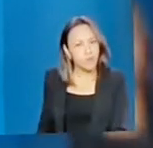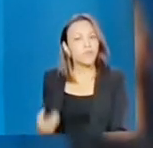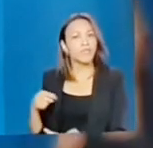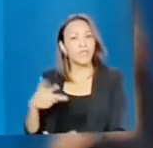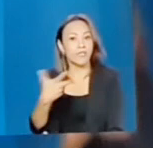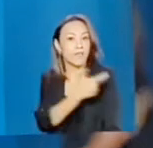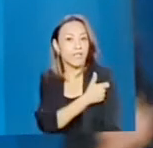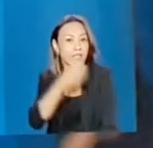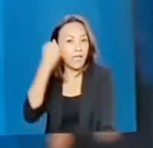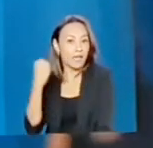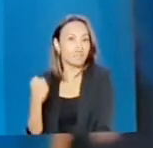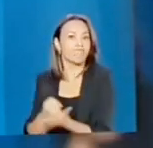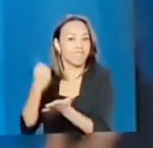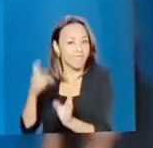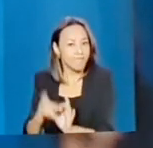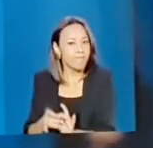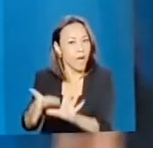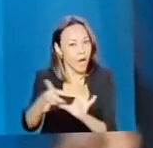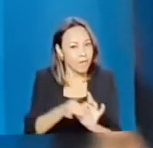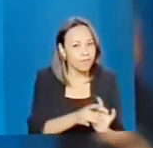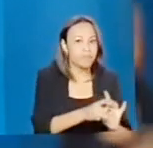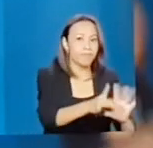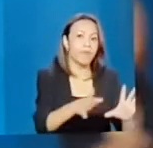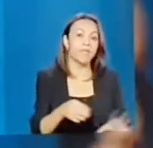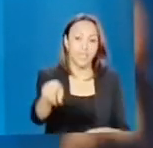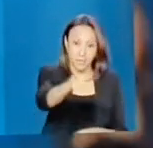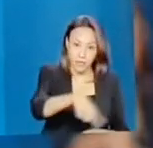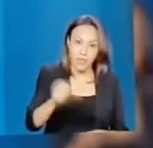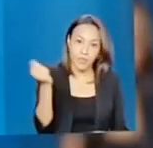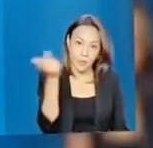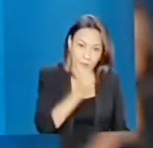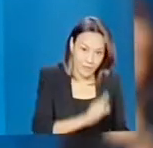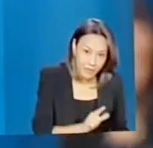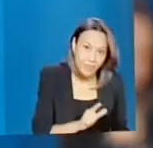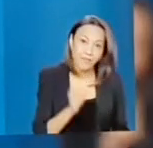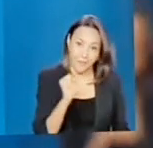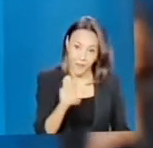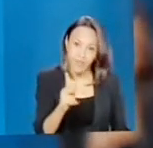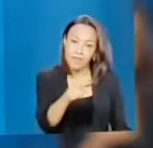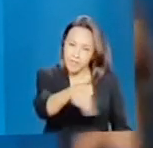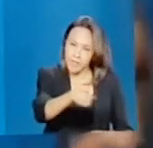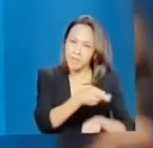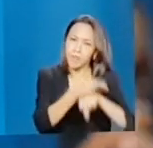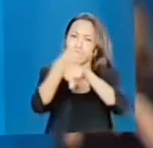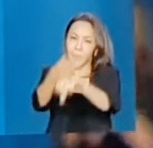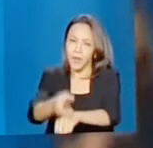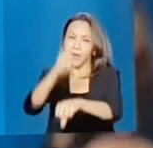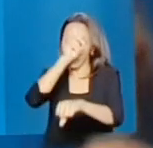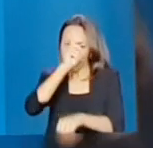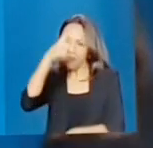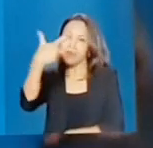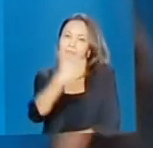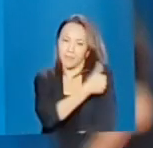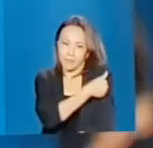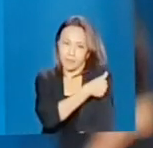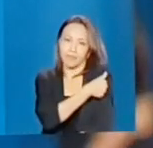certifica. E quando elas estiverem ao seu alcance, vá e se vacine.